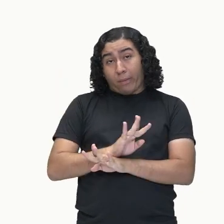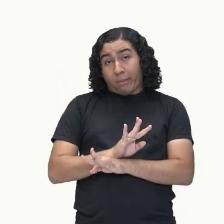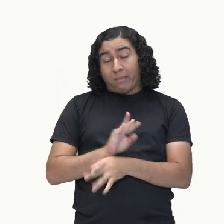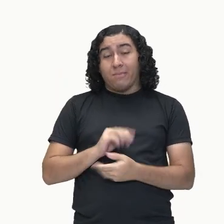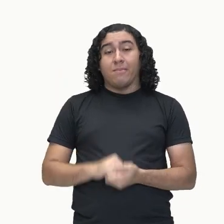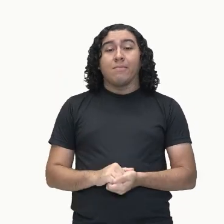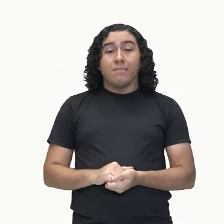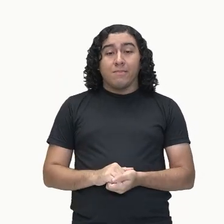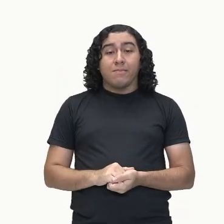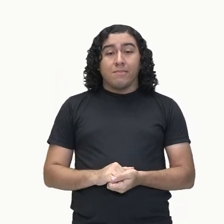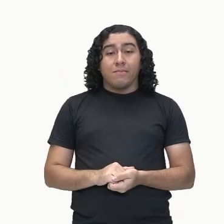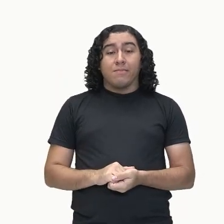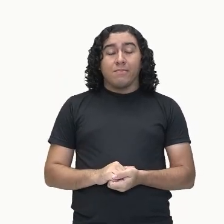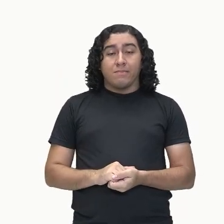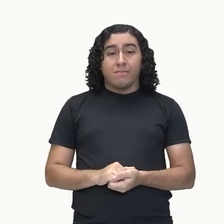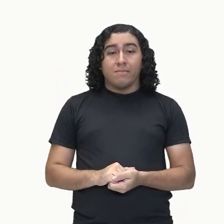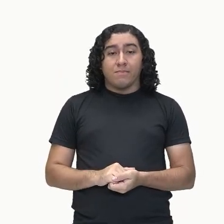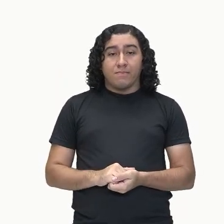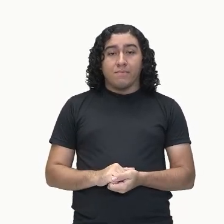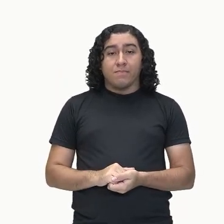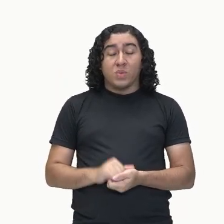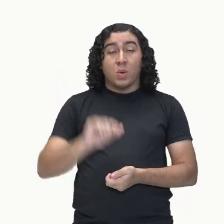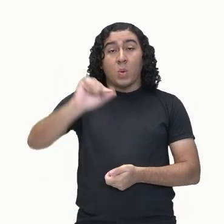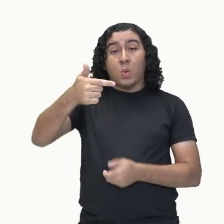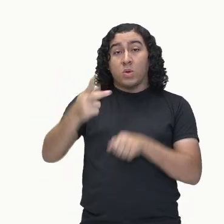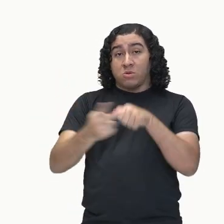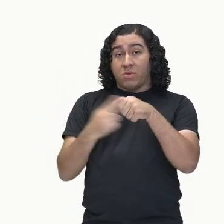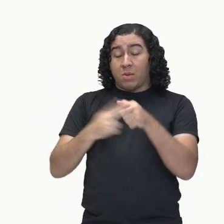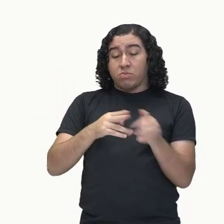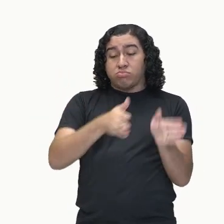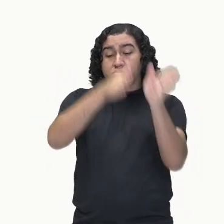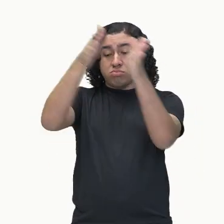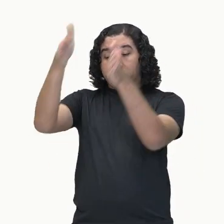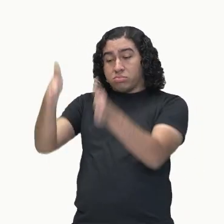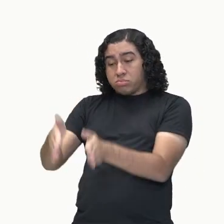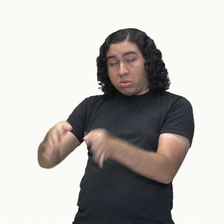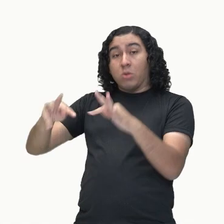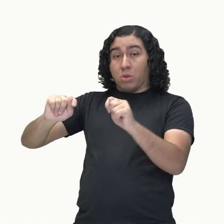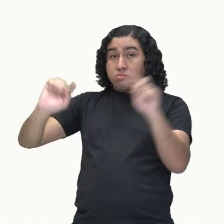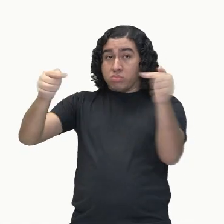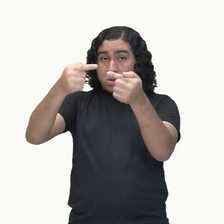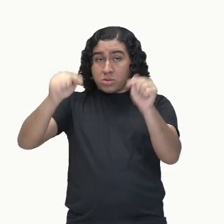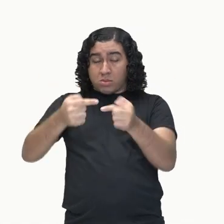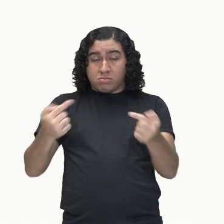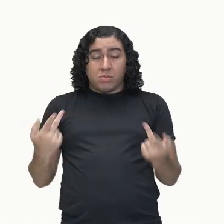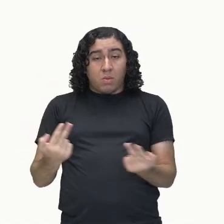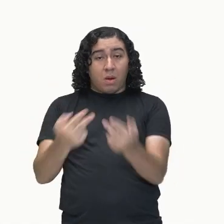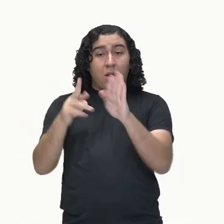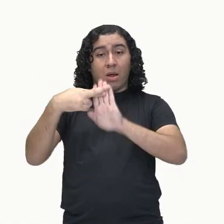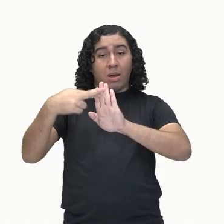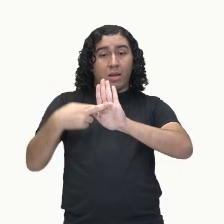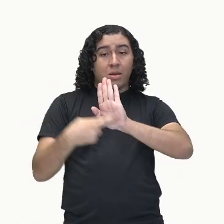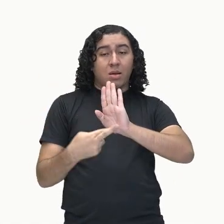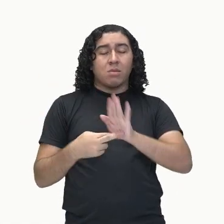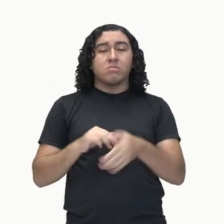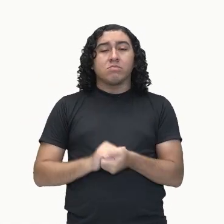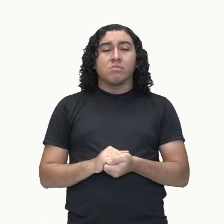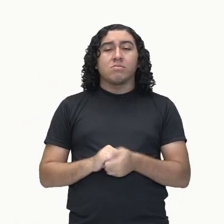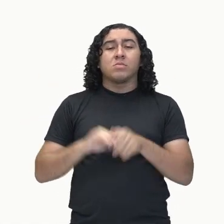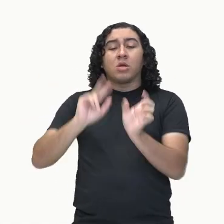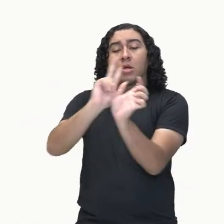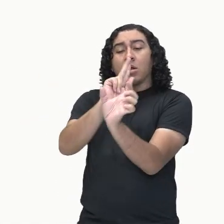a ser também ele é irregular Professor sim todos aqui são irregulares vamos lá qual é a raiz do verbo